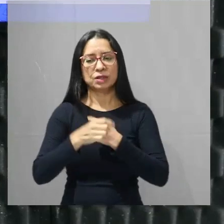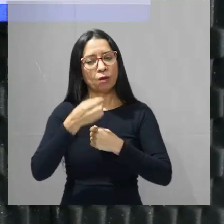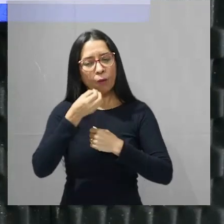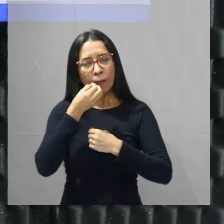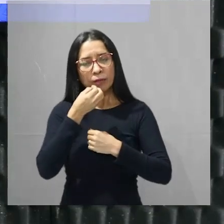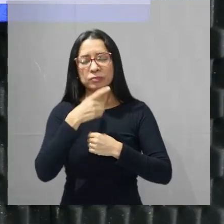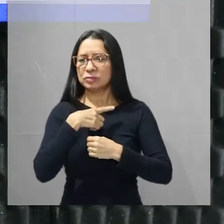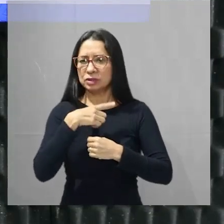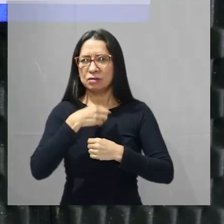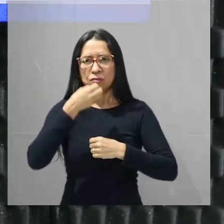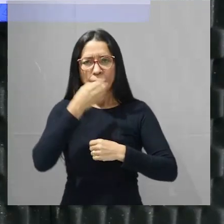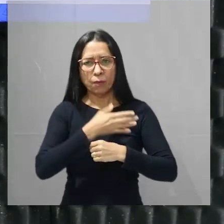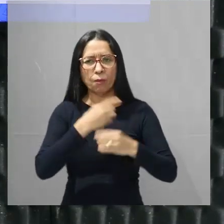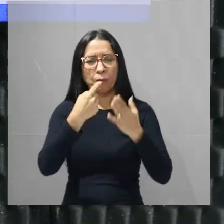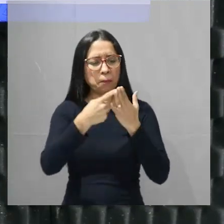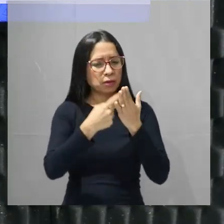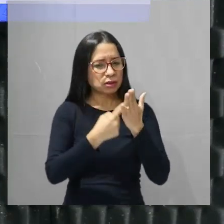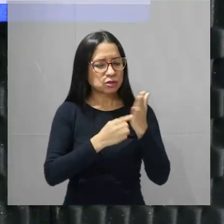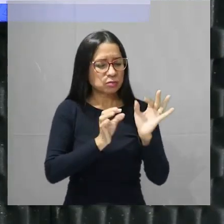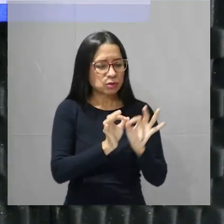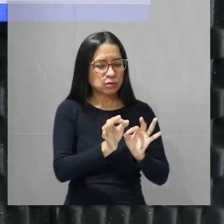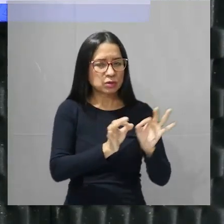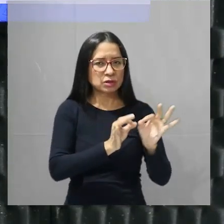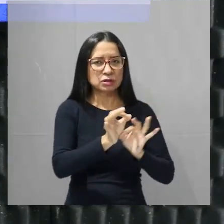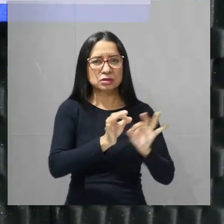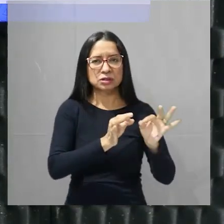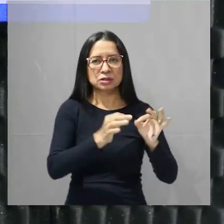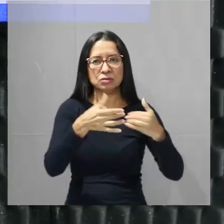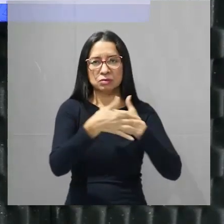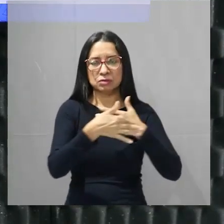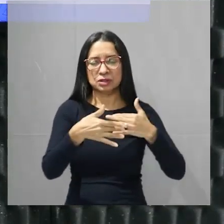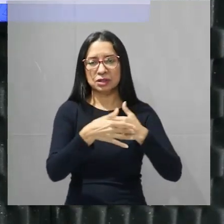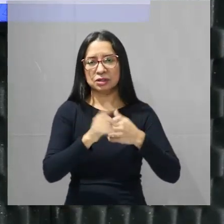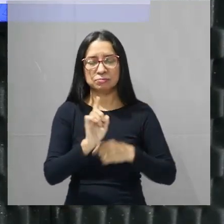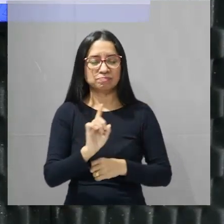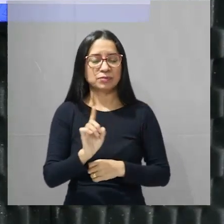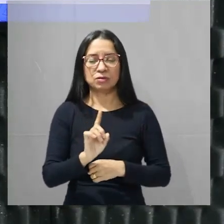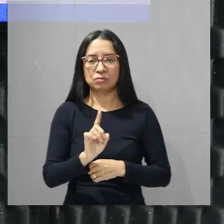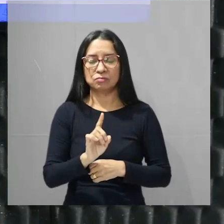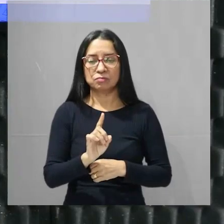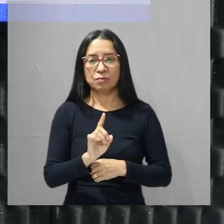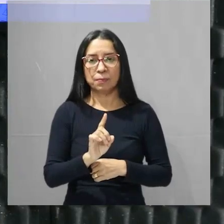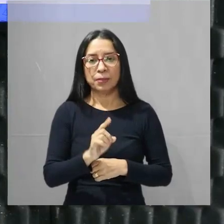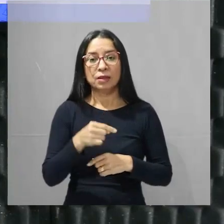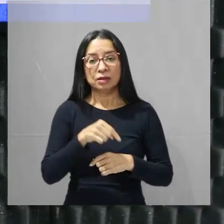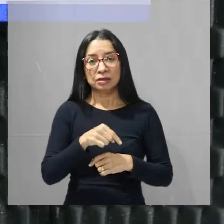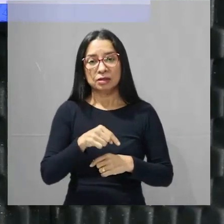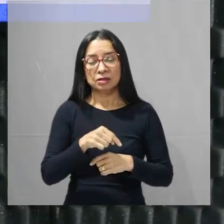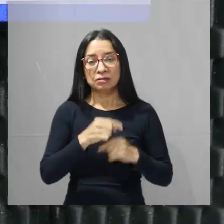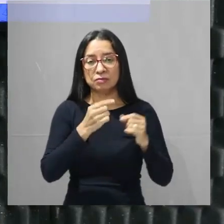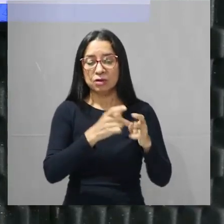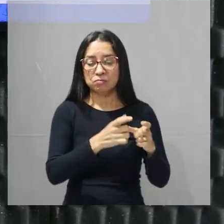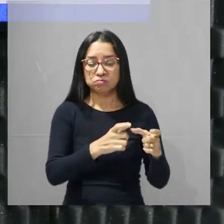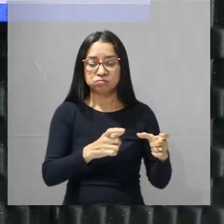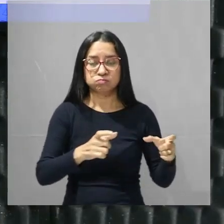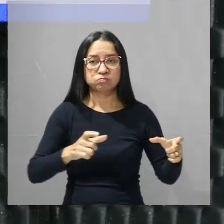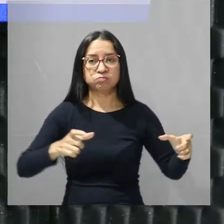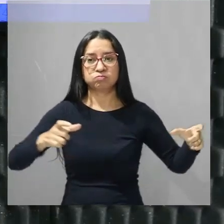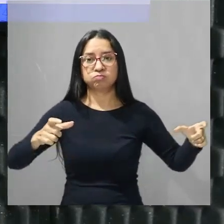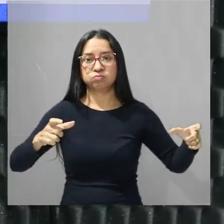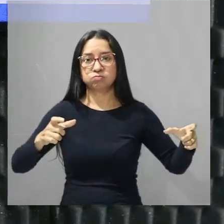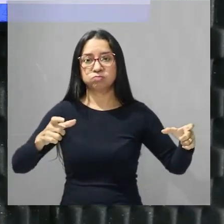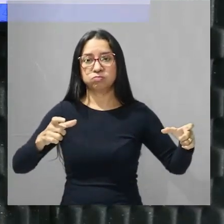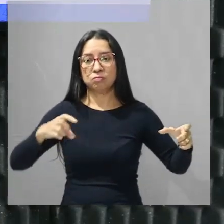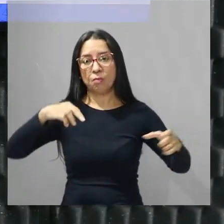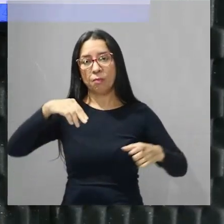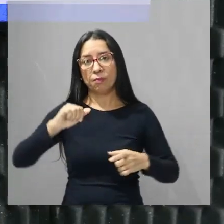cidades? Não teve. Essas cidades cresceram de uma forma muito rápida, galera, tá certo? De uma forma que nós chamamos de uma forma macrocéfala.